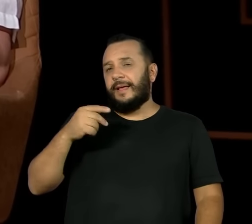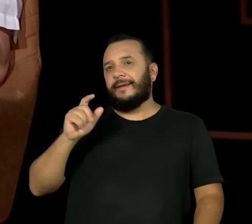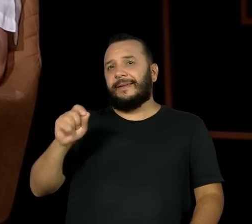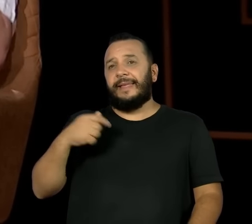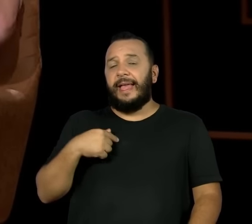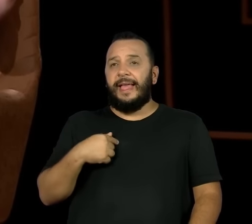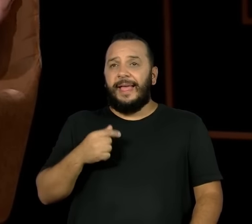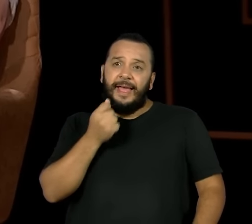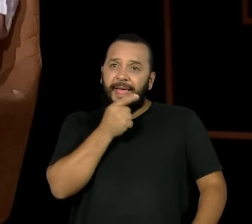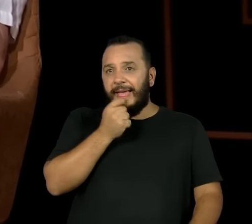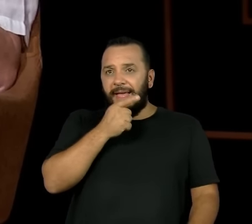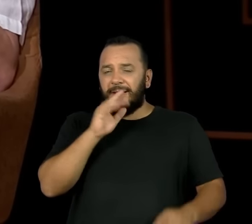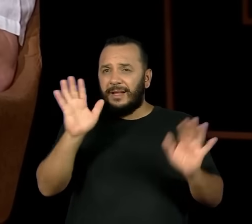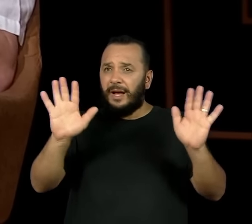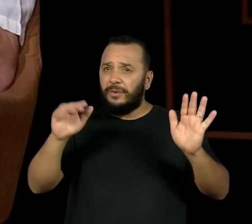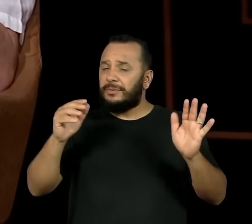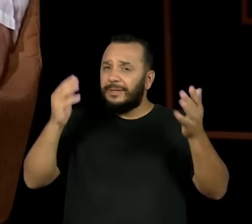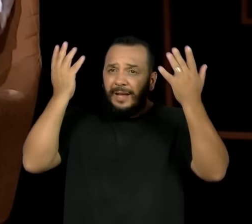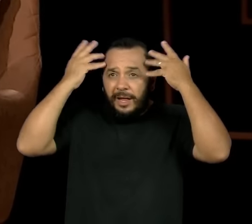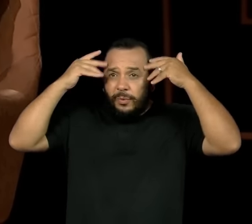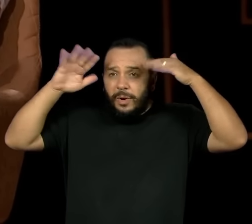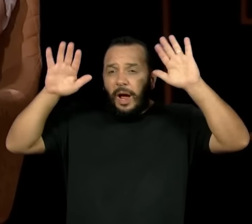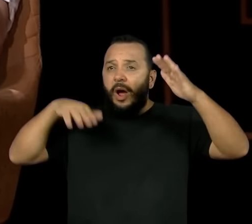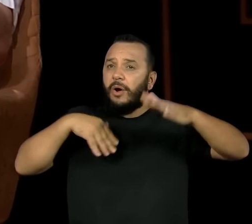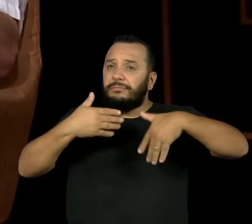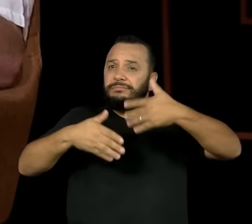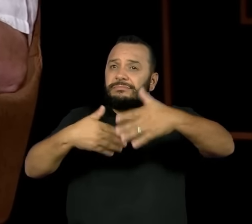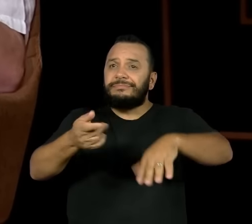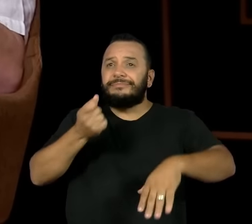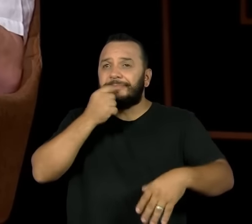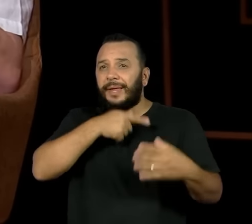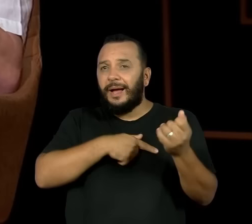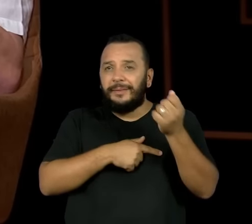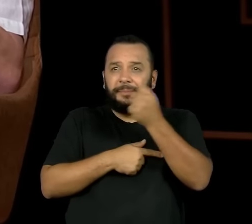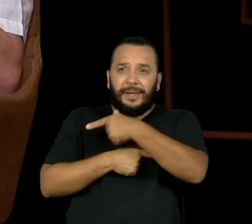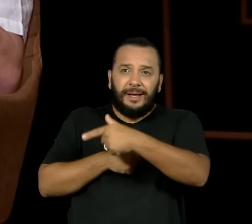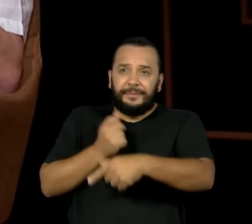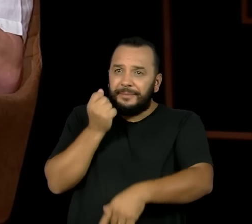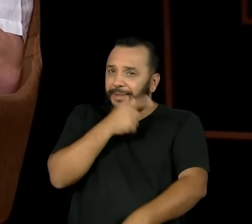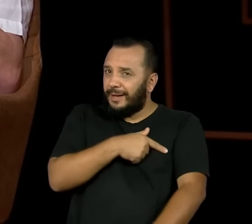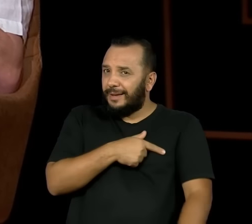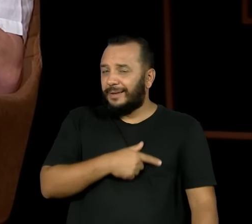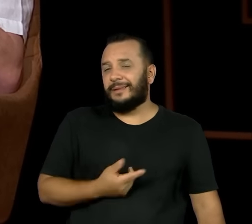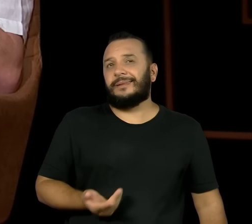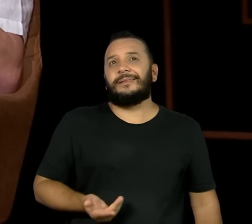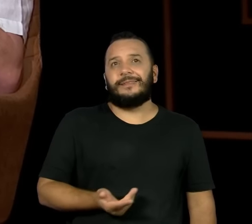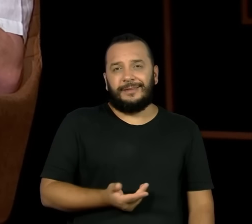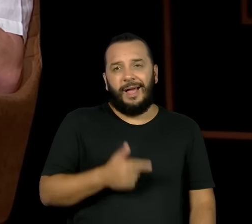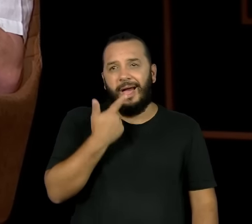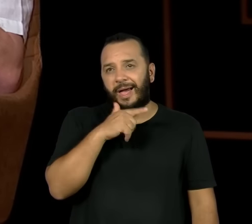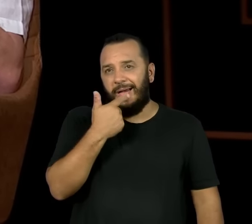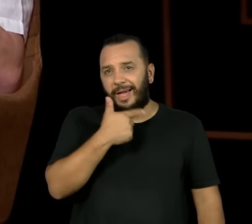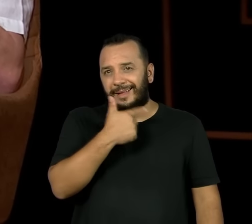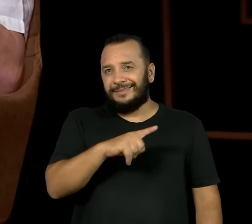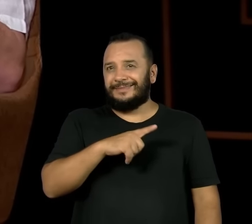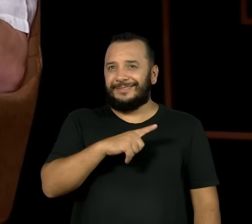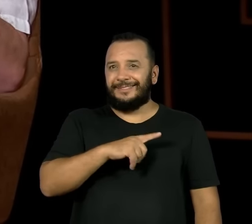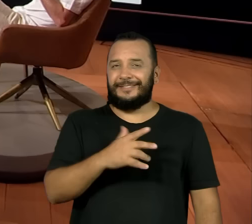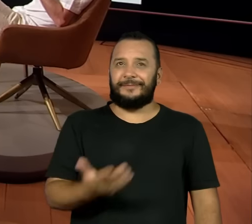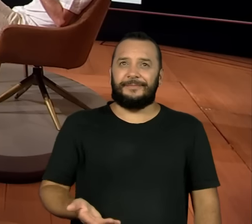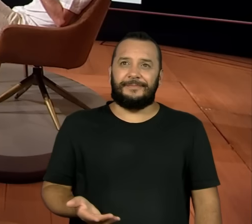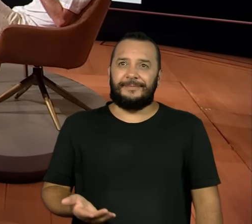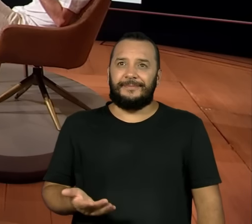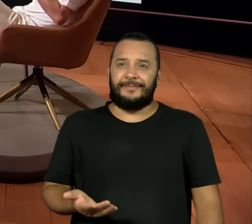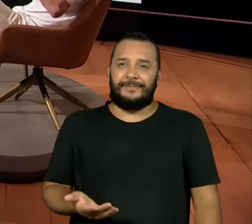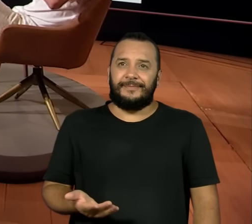mas é a situação Te Levar né para uma